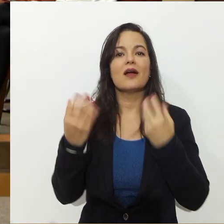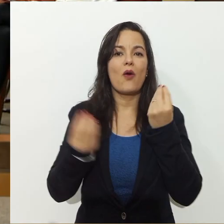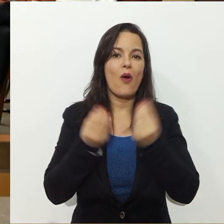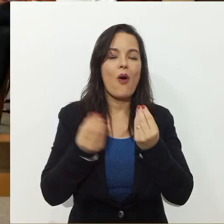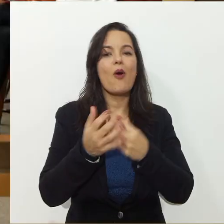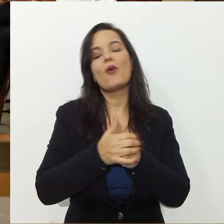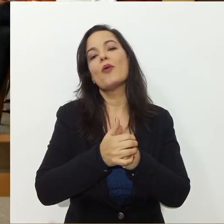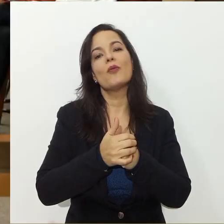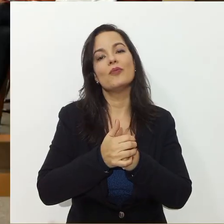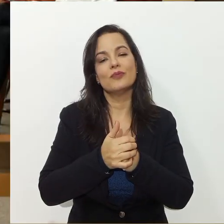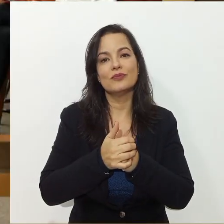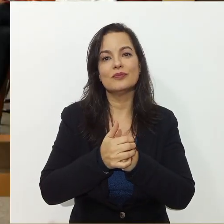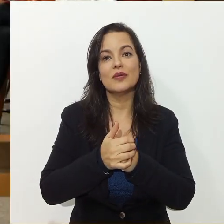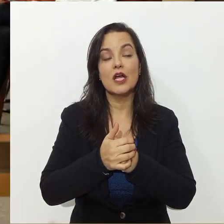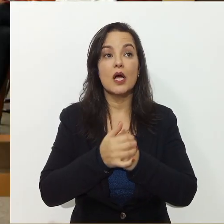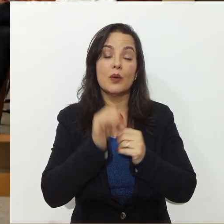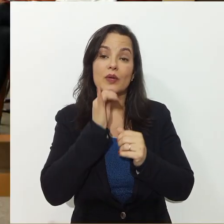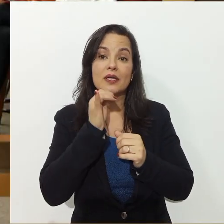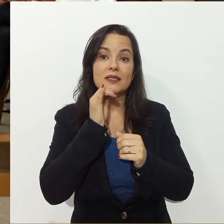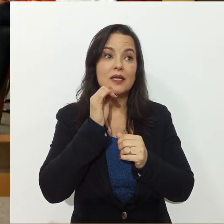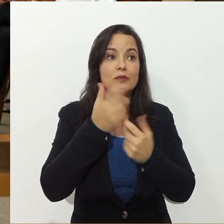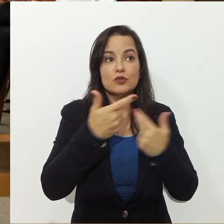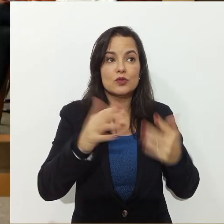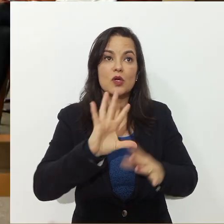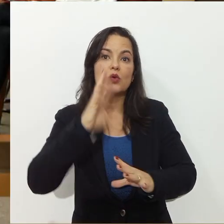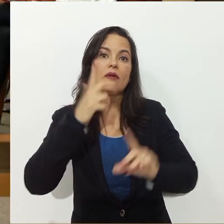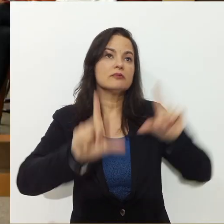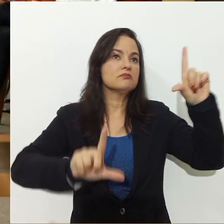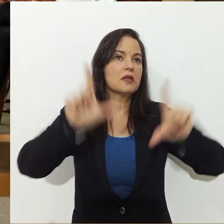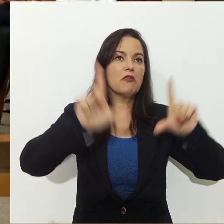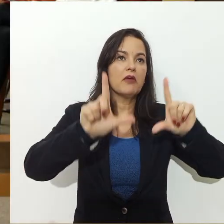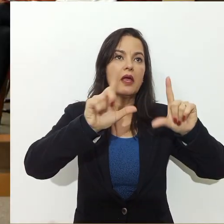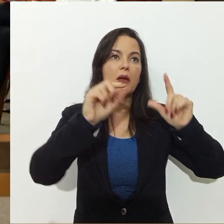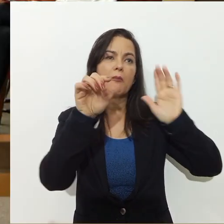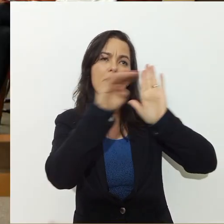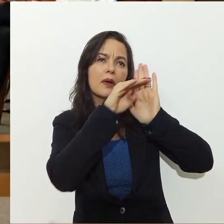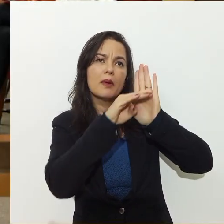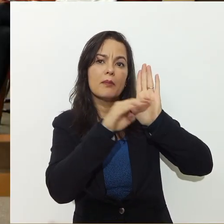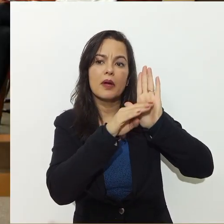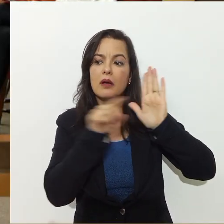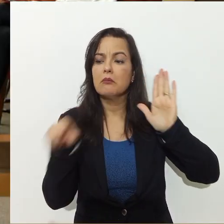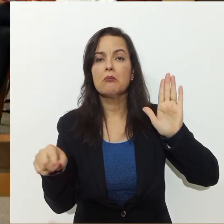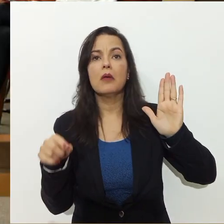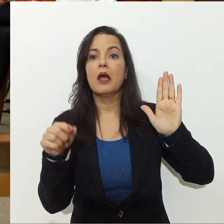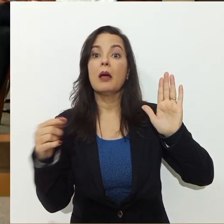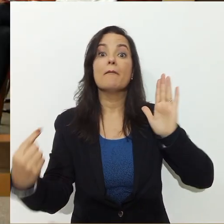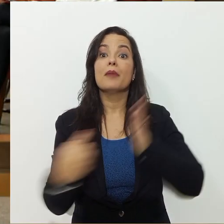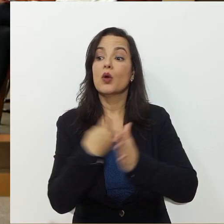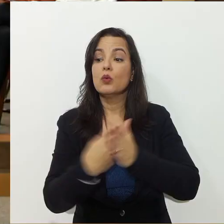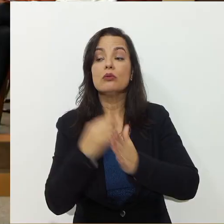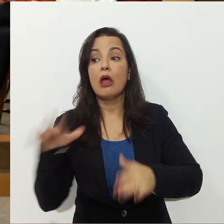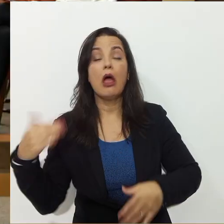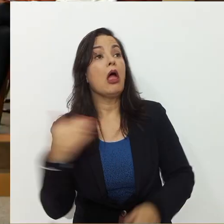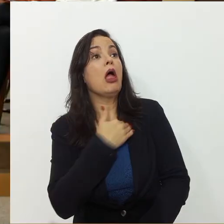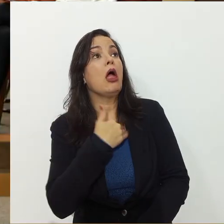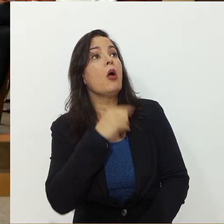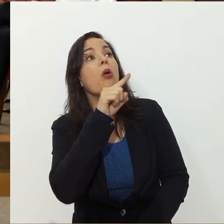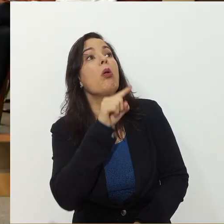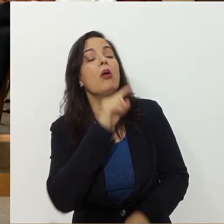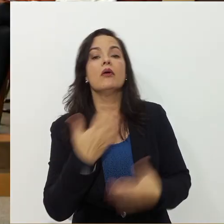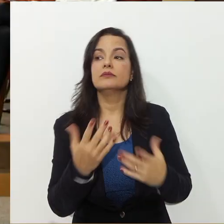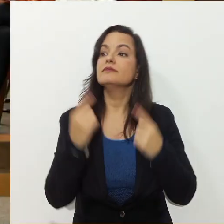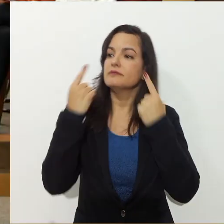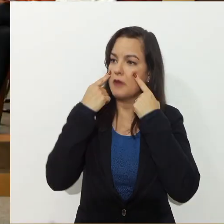gente traz as notícias do dia a dia, o que passa na televisão. Eles querem saber o que está acontecendo. Então, vamos mostrar o visual,